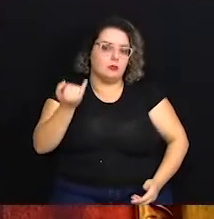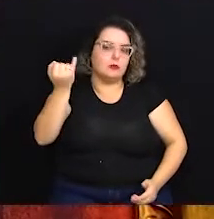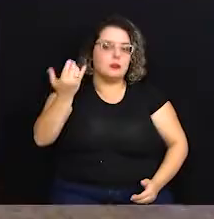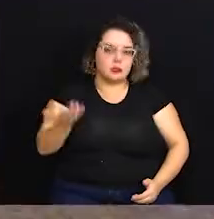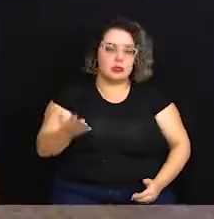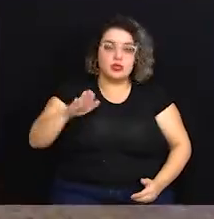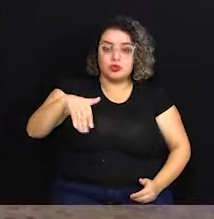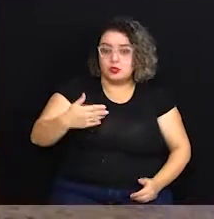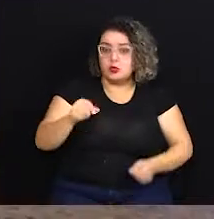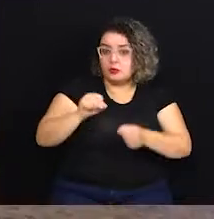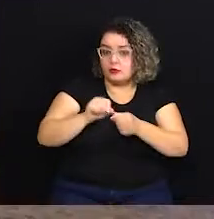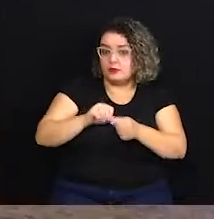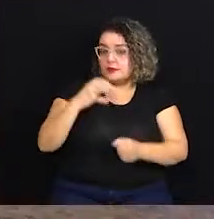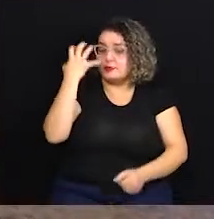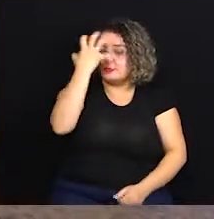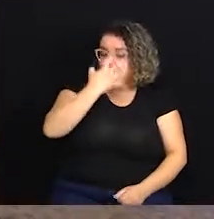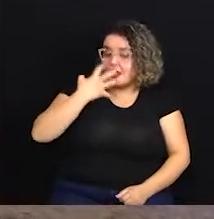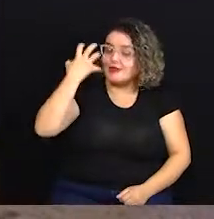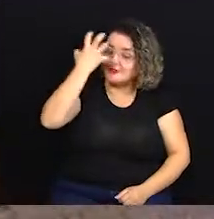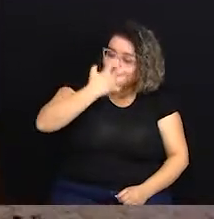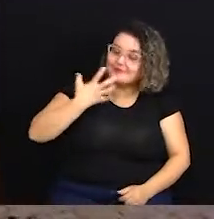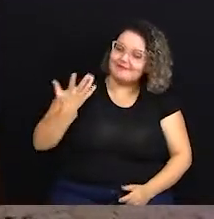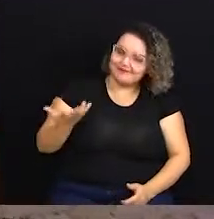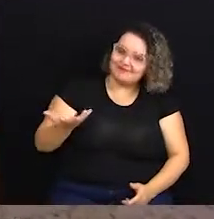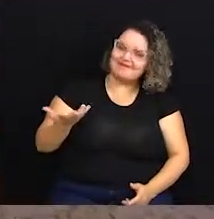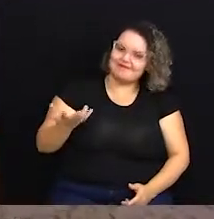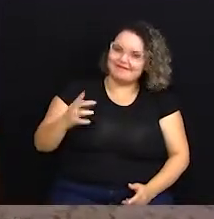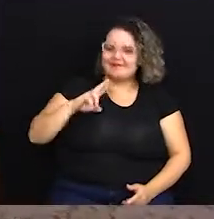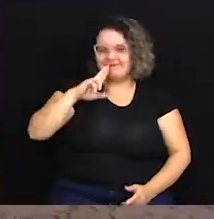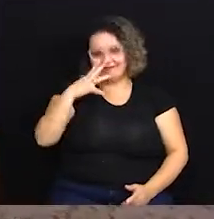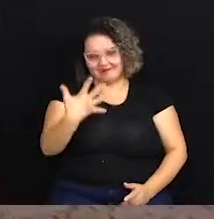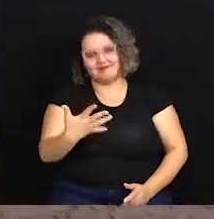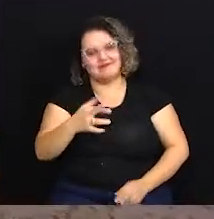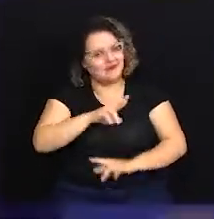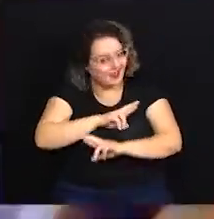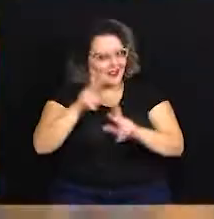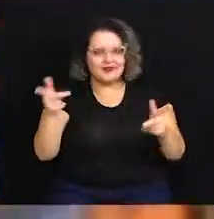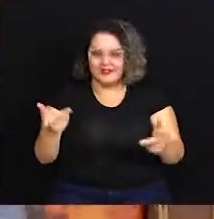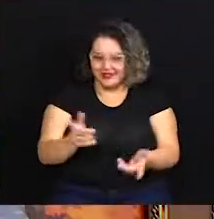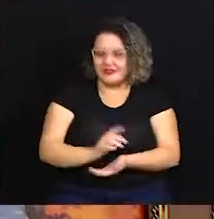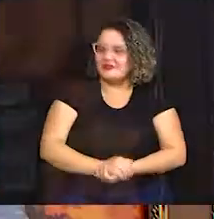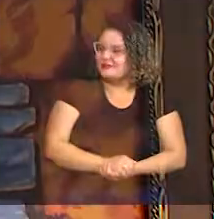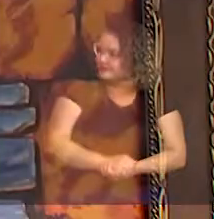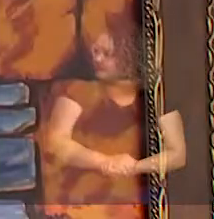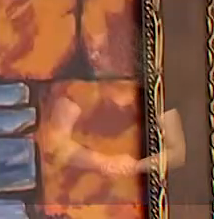Quando a gente faz com paixão, o resultado é bem diferente.